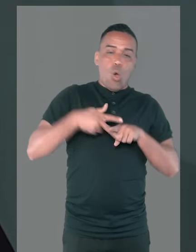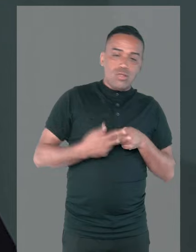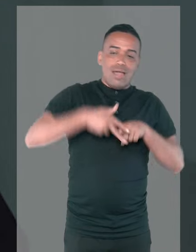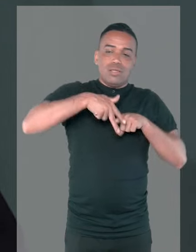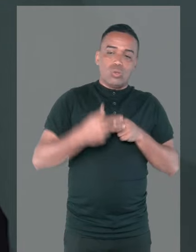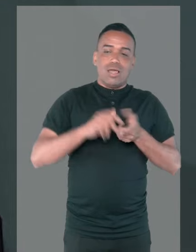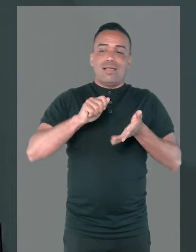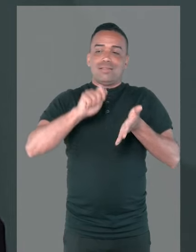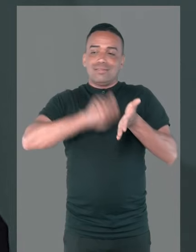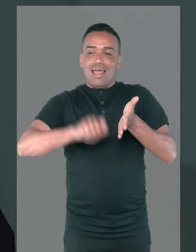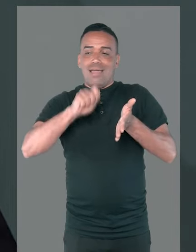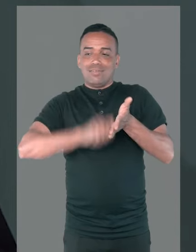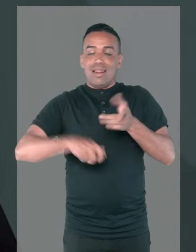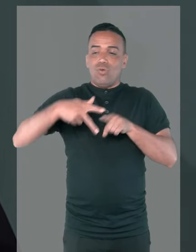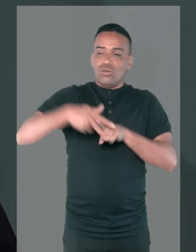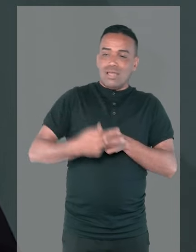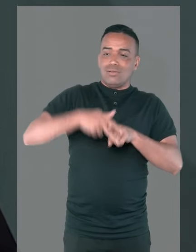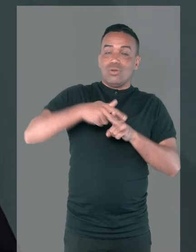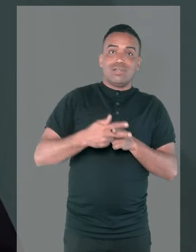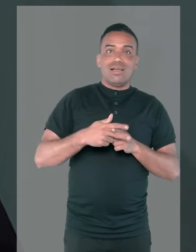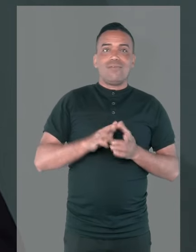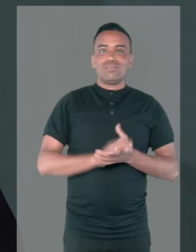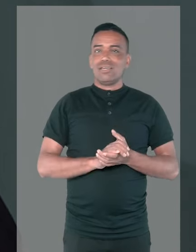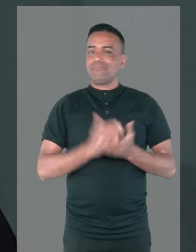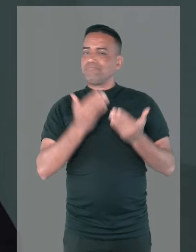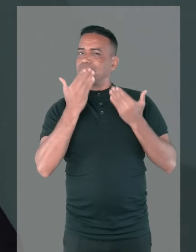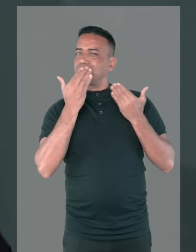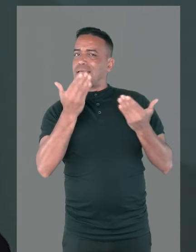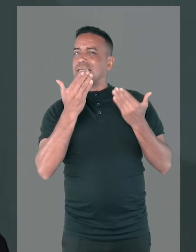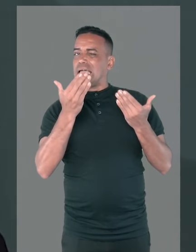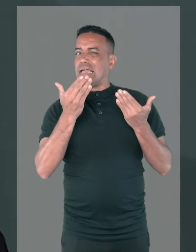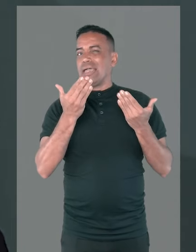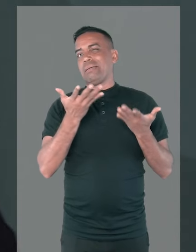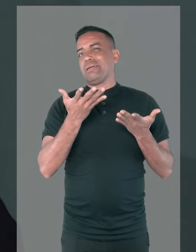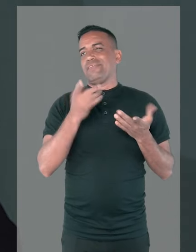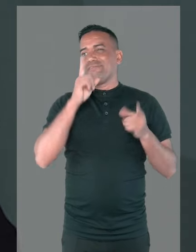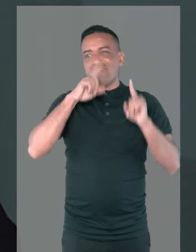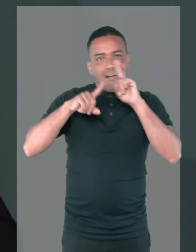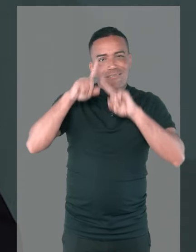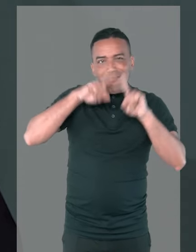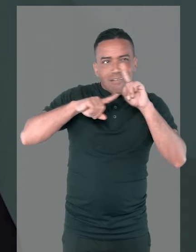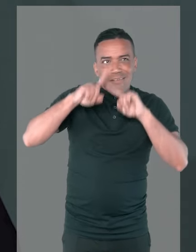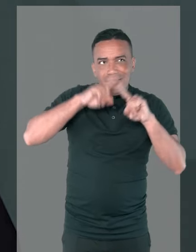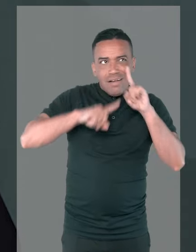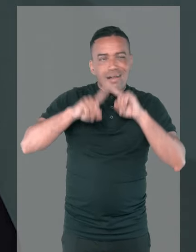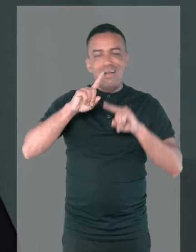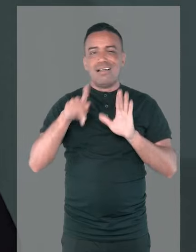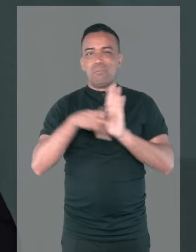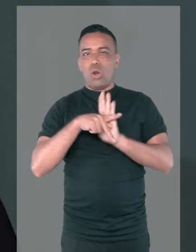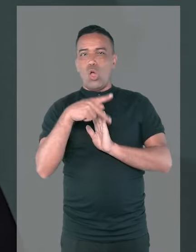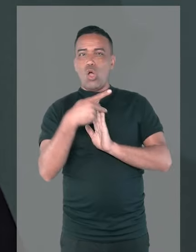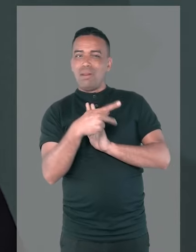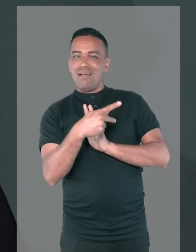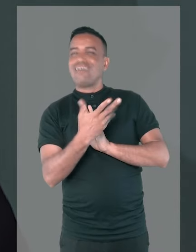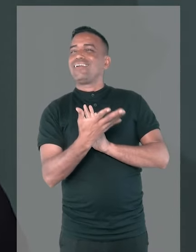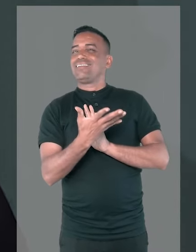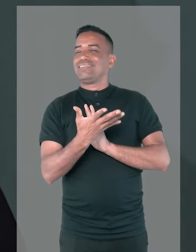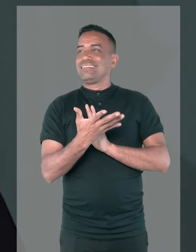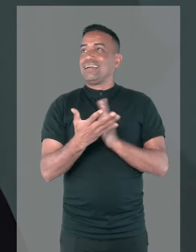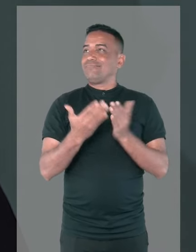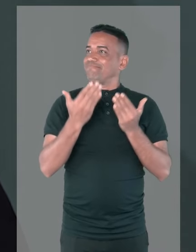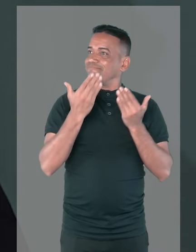Porque a gente se depara com a nossa própria mediocridade na medida em que o faz, descobre